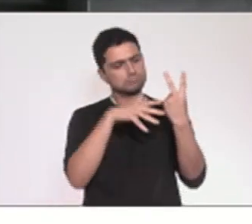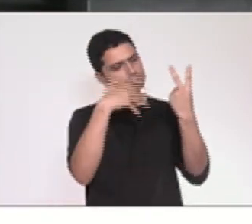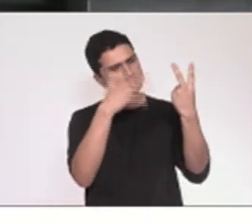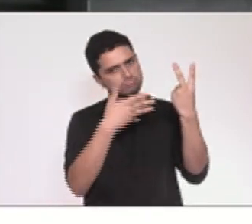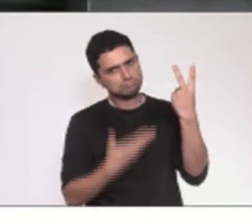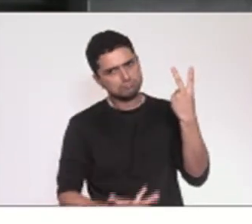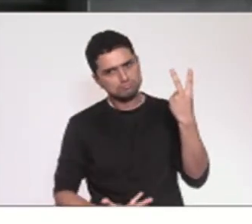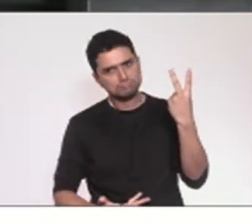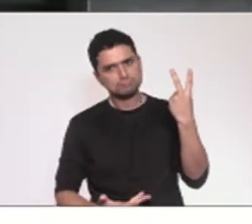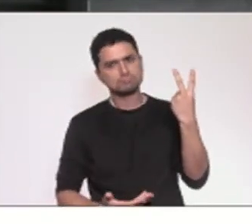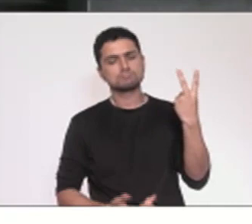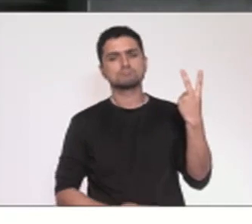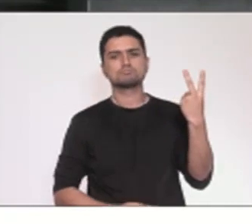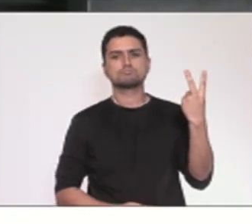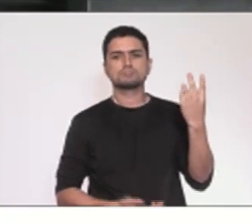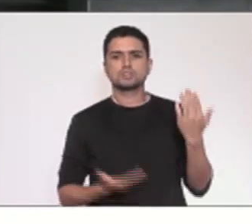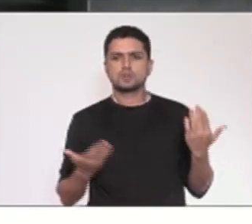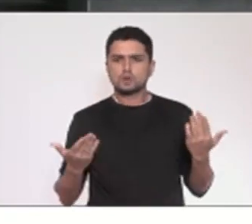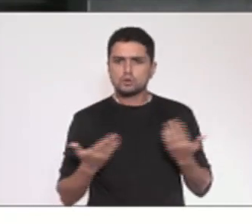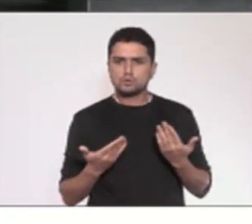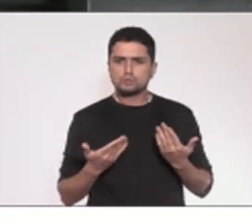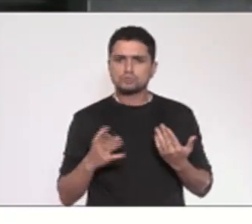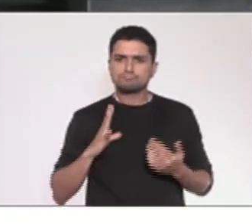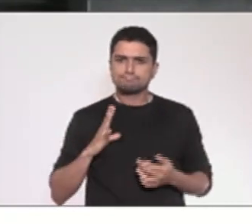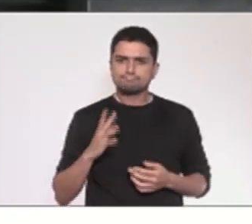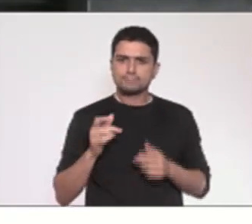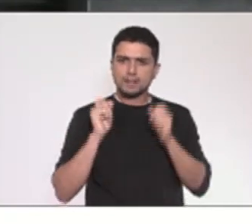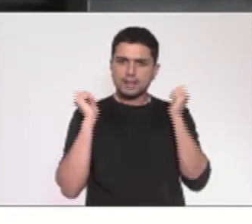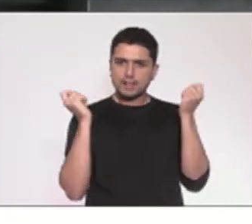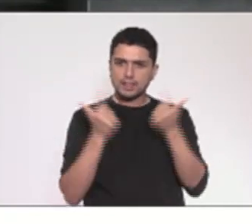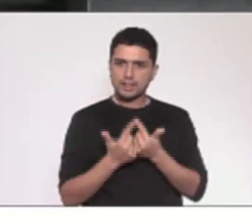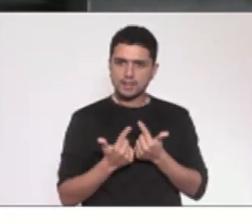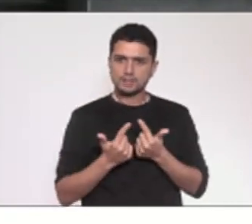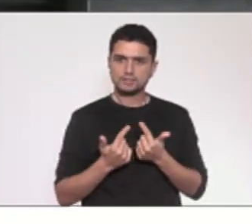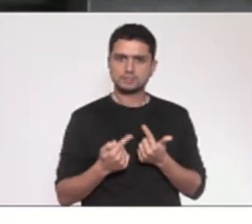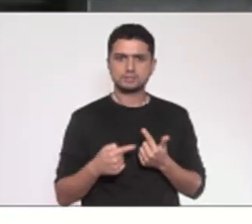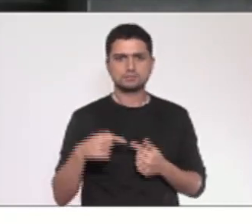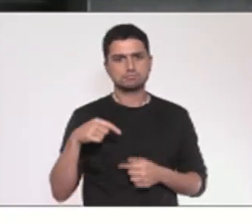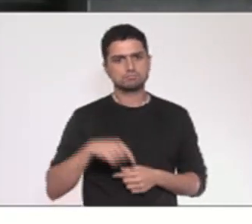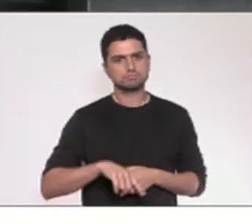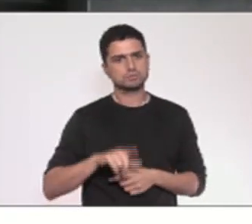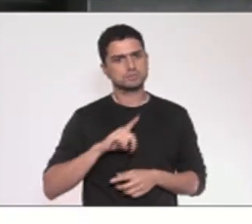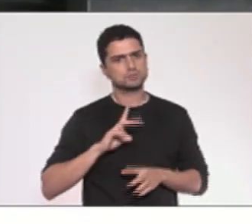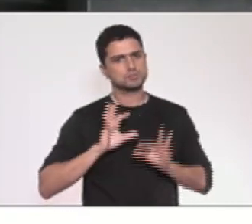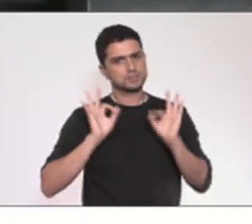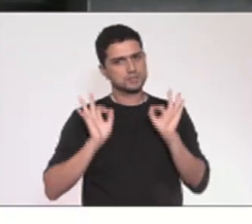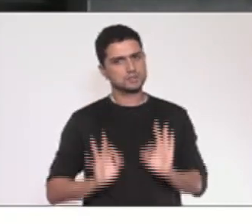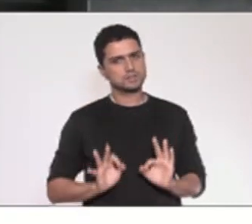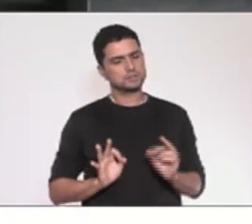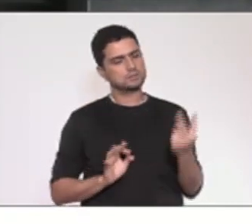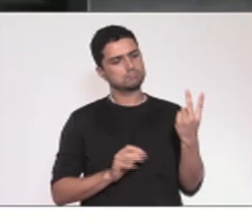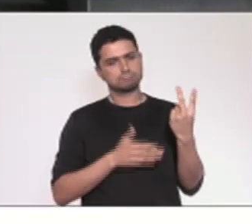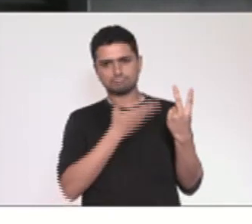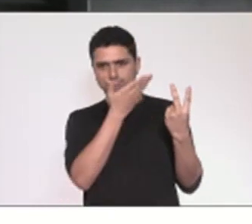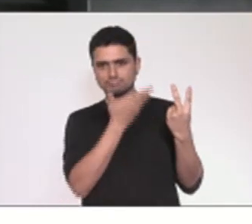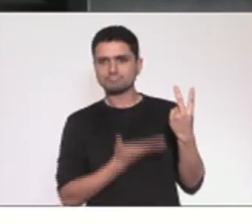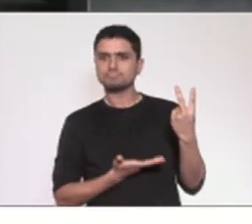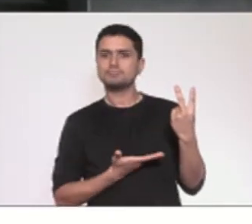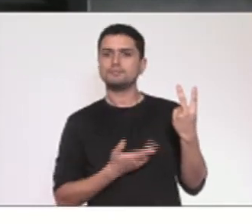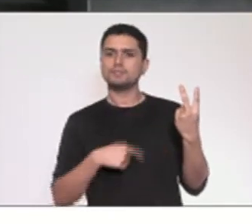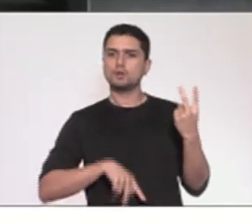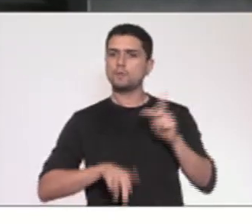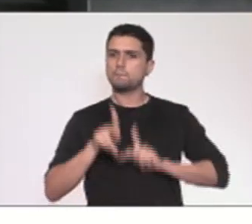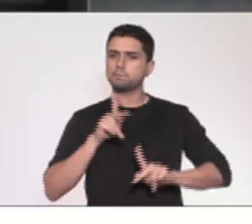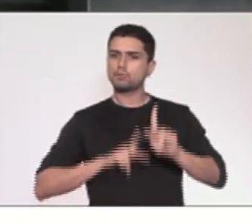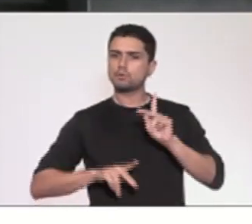ao mesmo tempo tão determinadas. E essa Casa do Povo, tenho certeza, nossos homenageados, que o povo do estado do